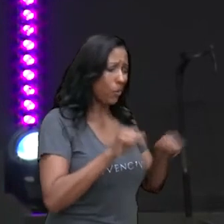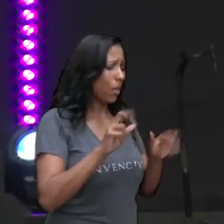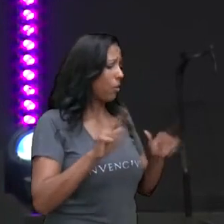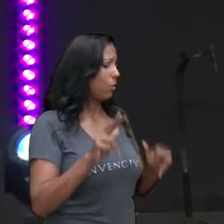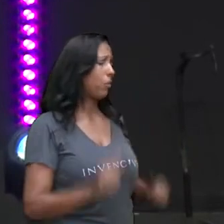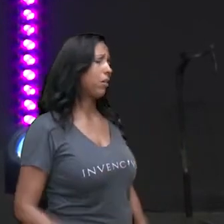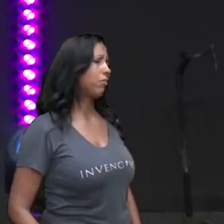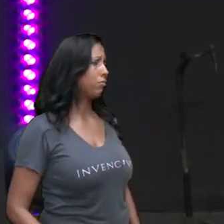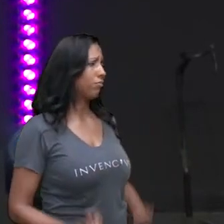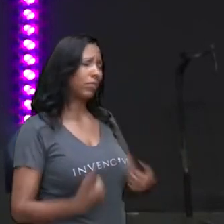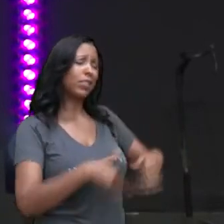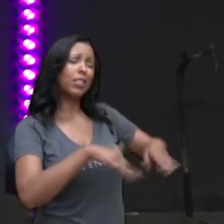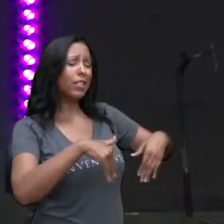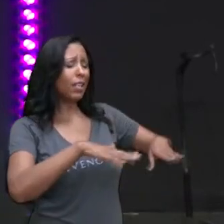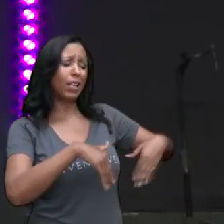para lá.